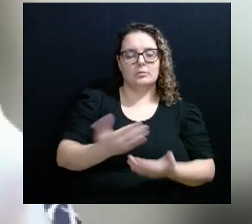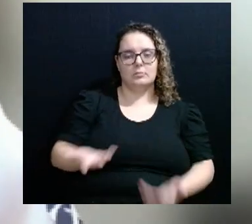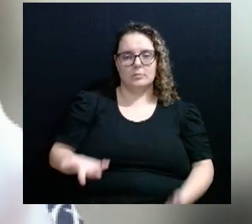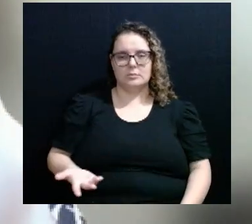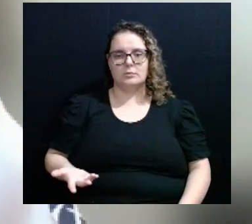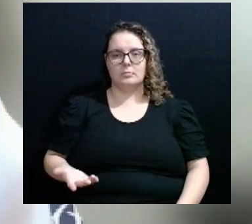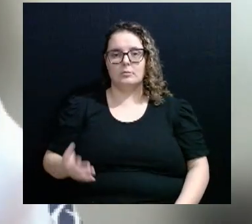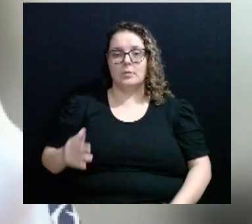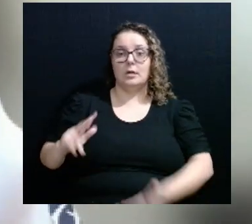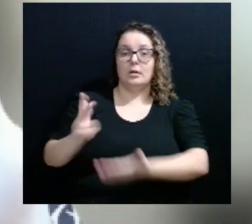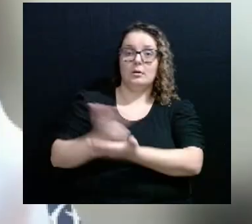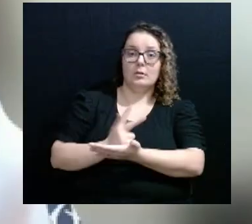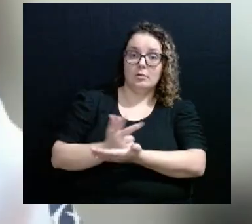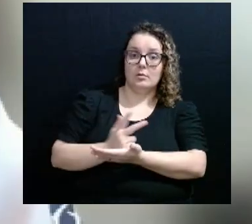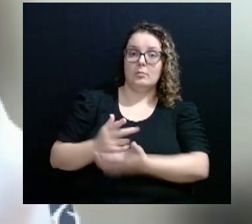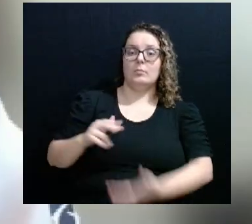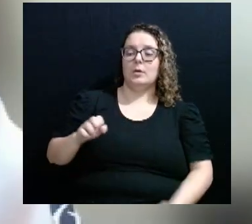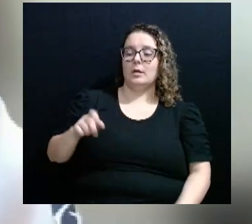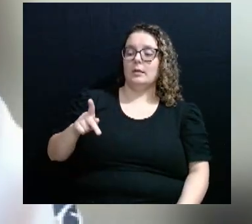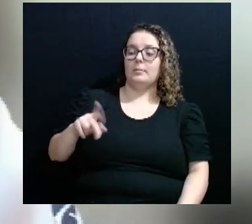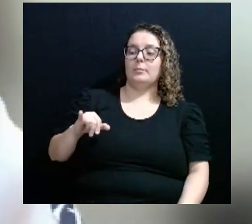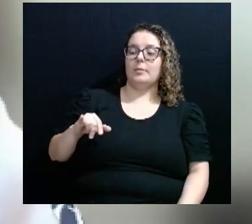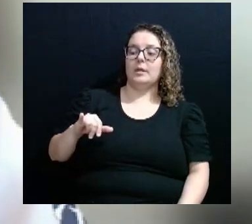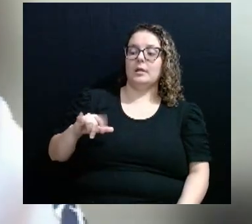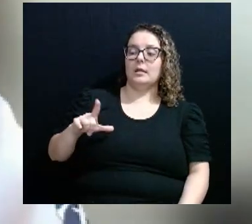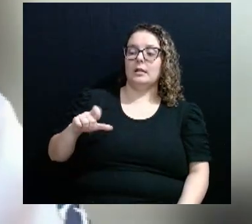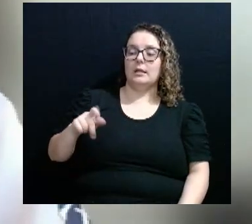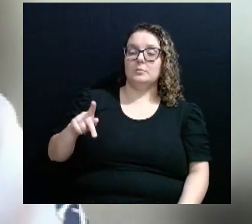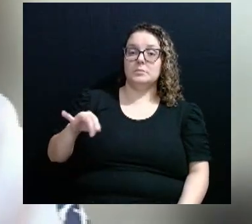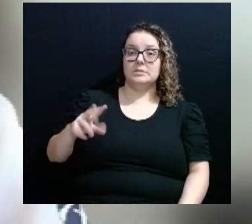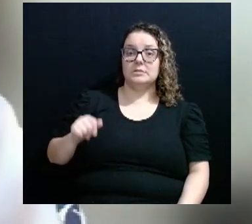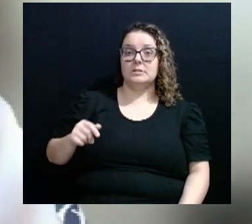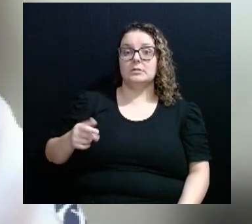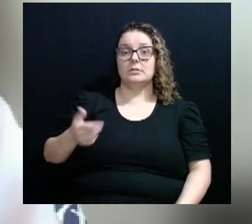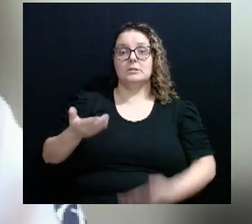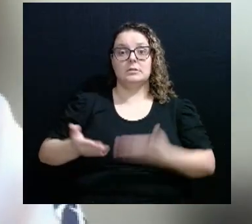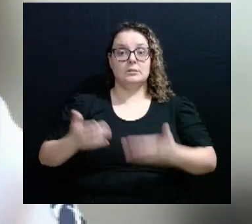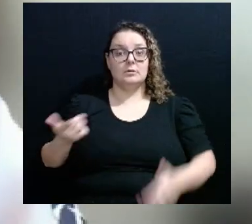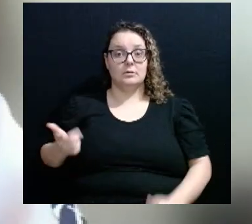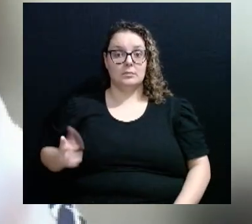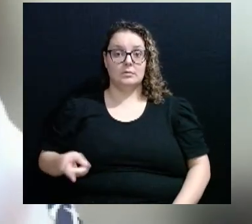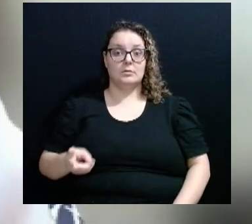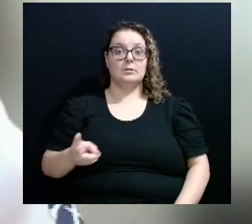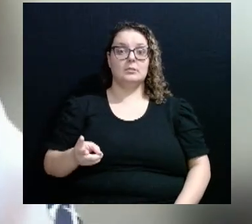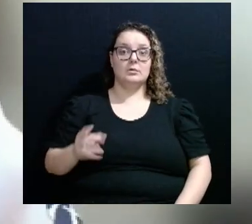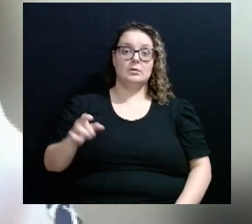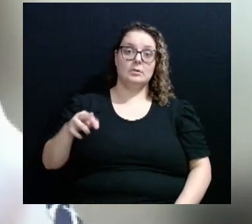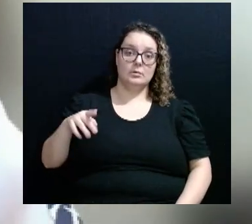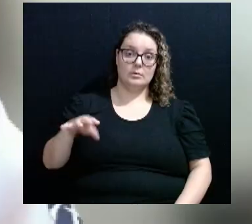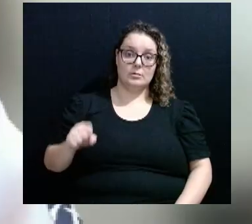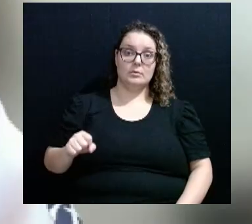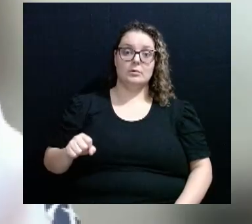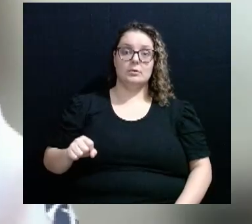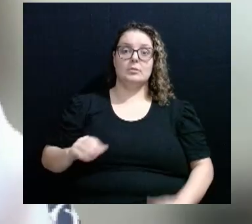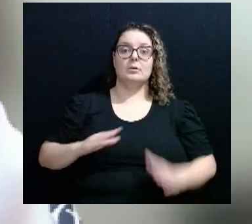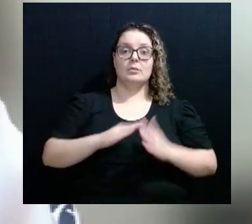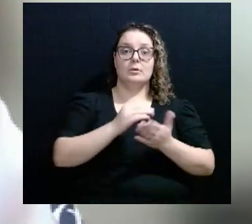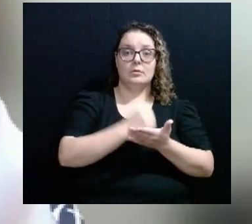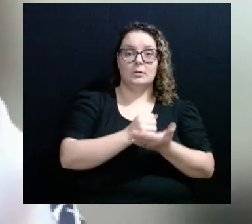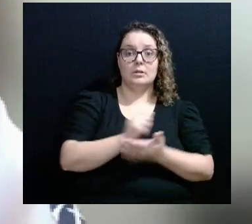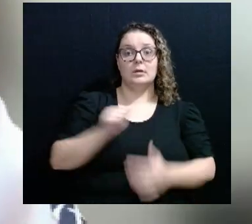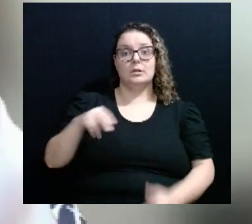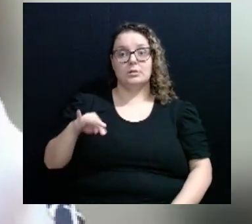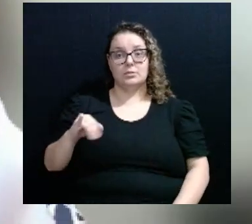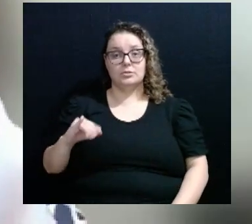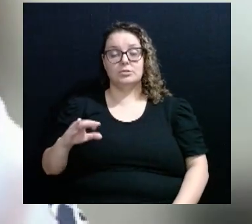né? Uma epilepsia que você vai tratar de forma contínua e mais crônica com os